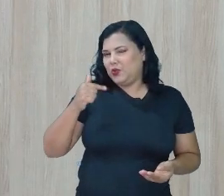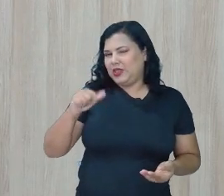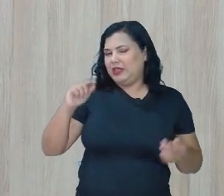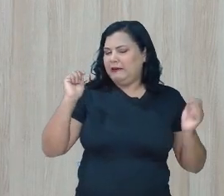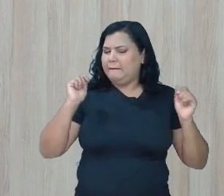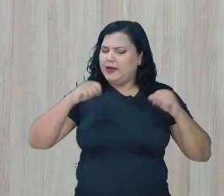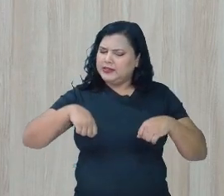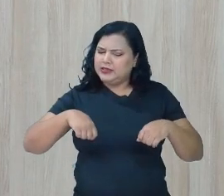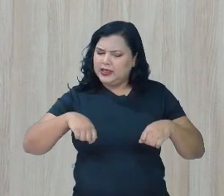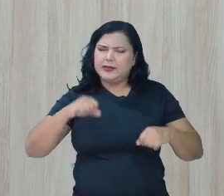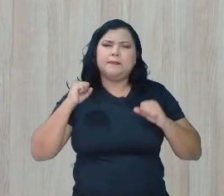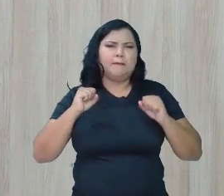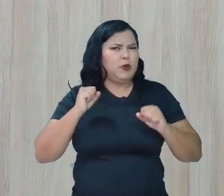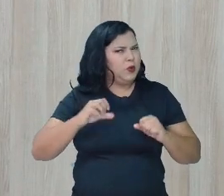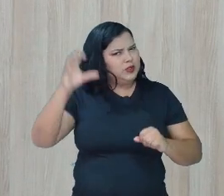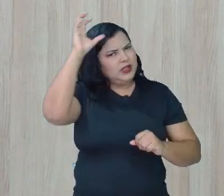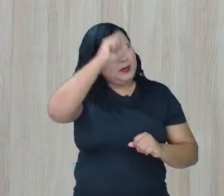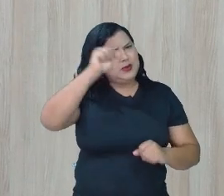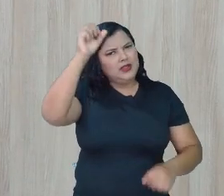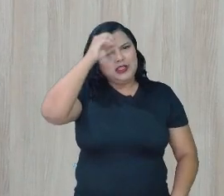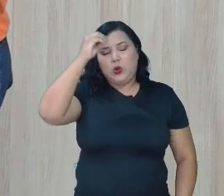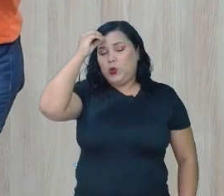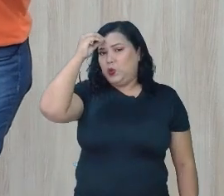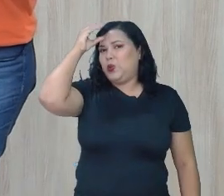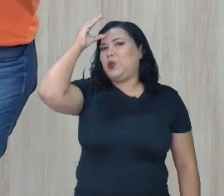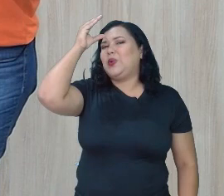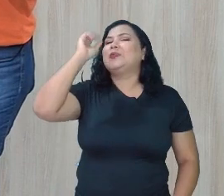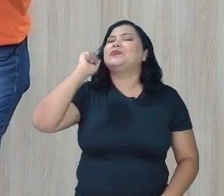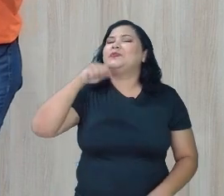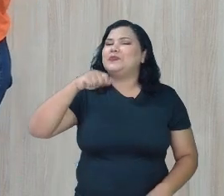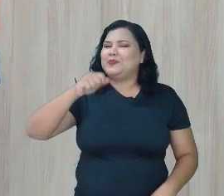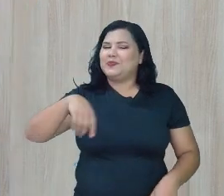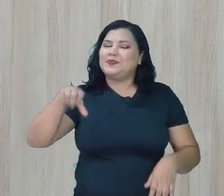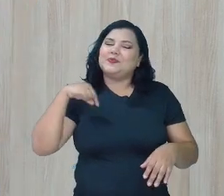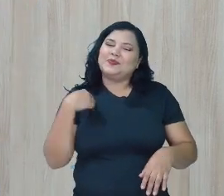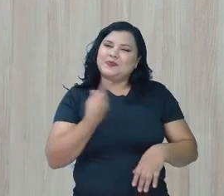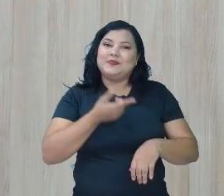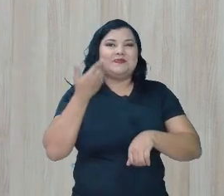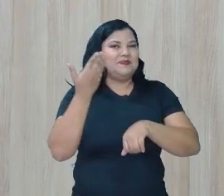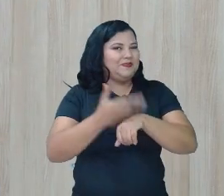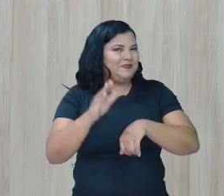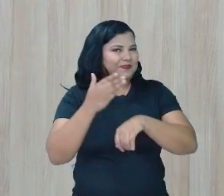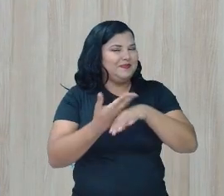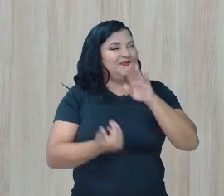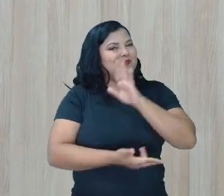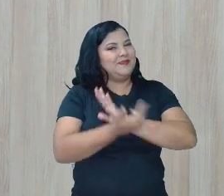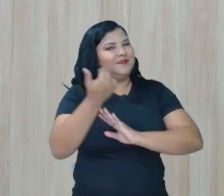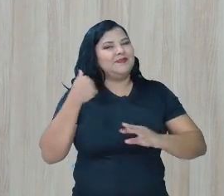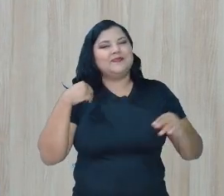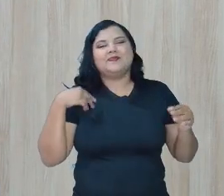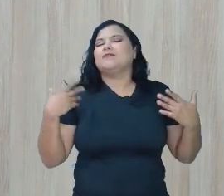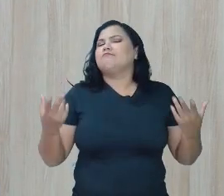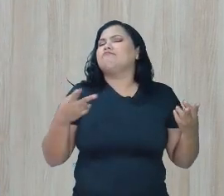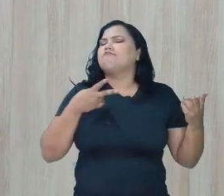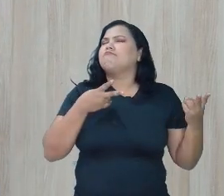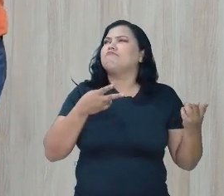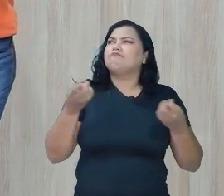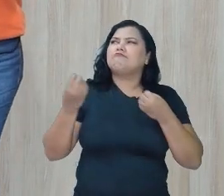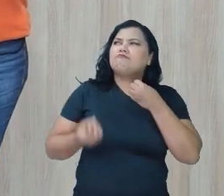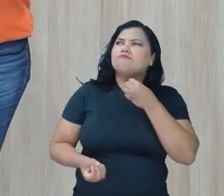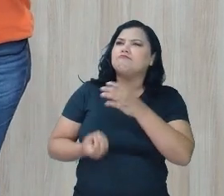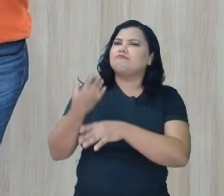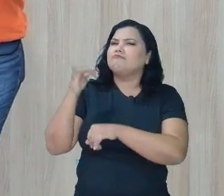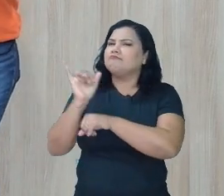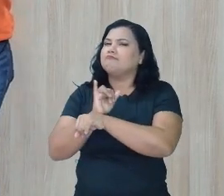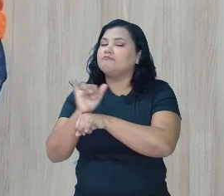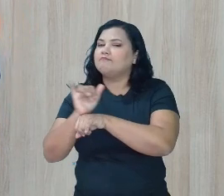e acrescentar mais, né, pessoal? Então, vamos treinar os desenhos aí, vamos ver uma forma de ter